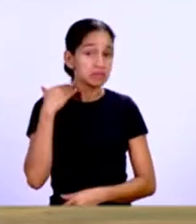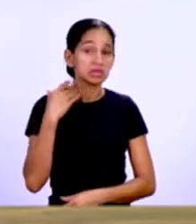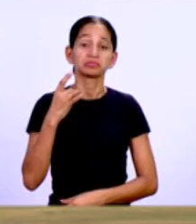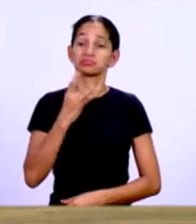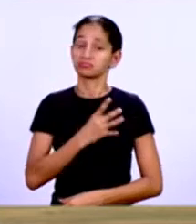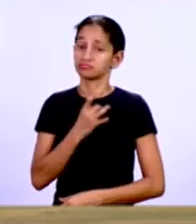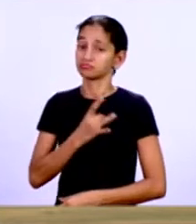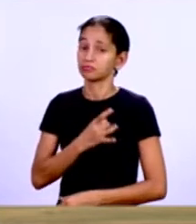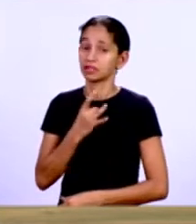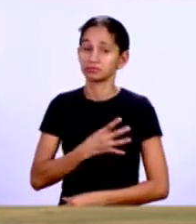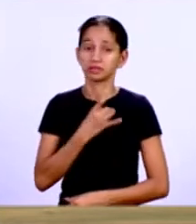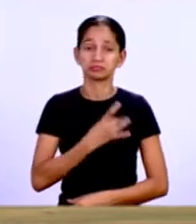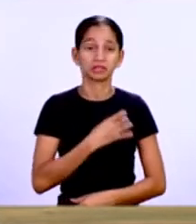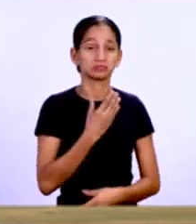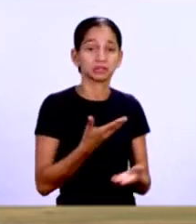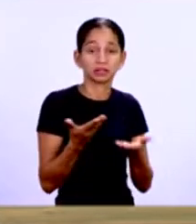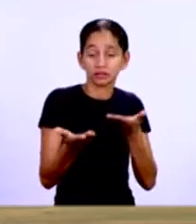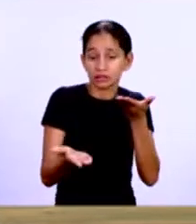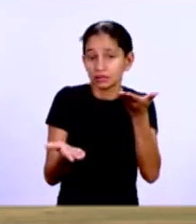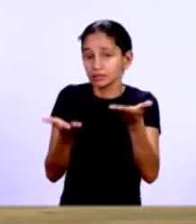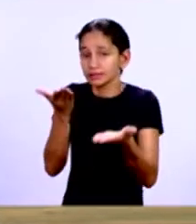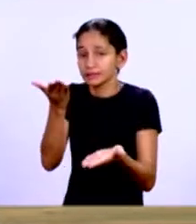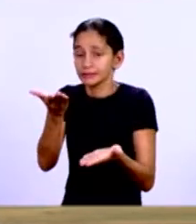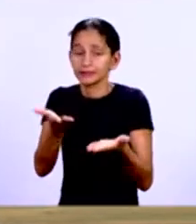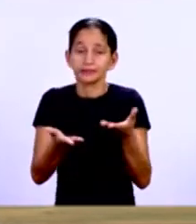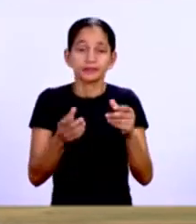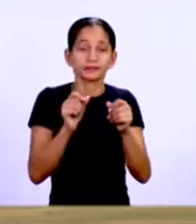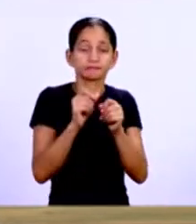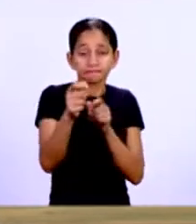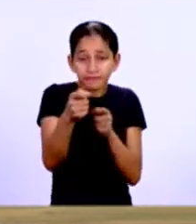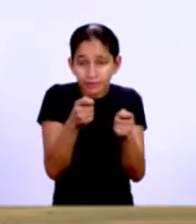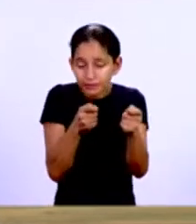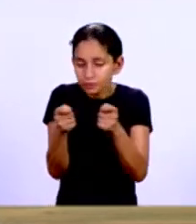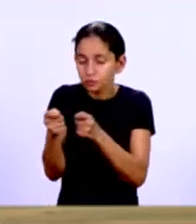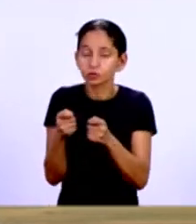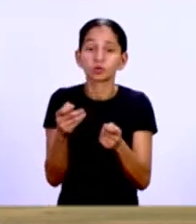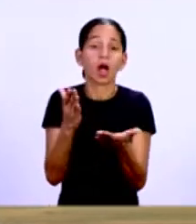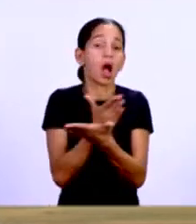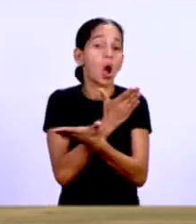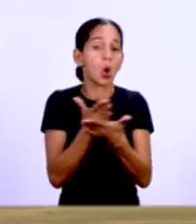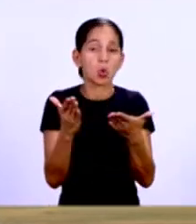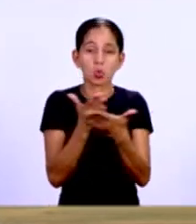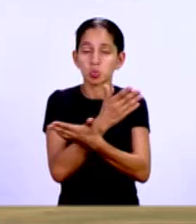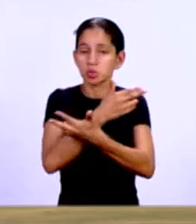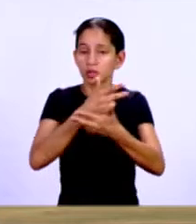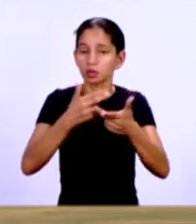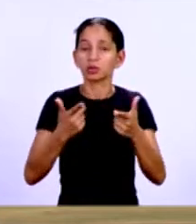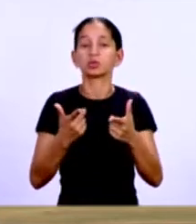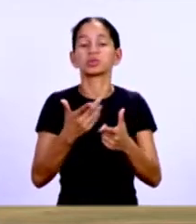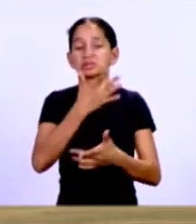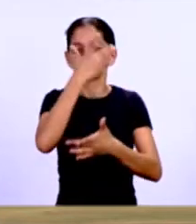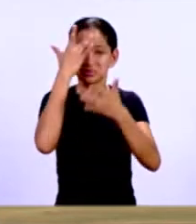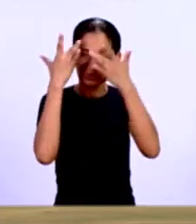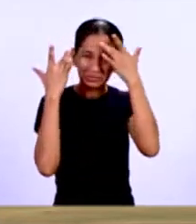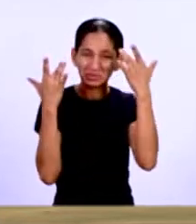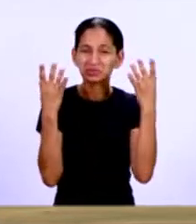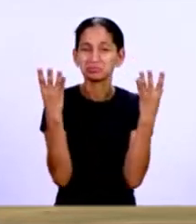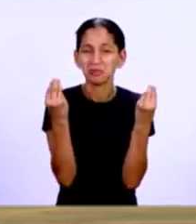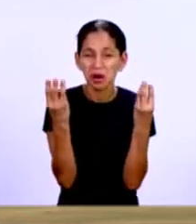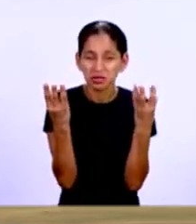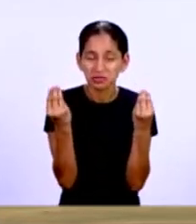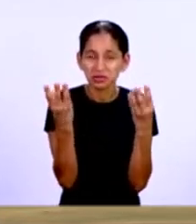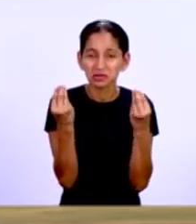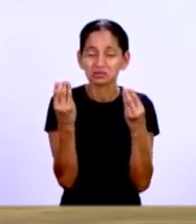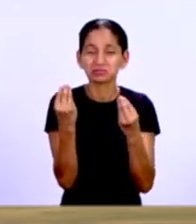cenário econômico não está muito bom, que é provável que eles tenham algum certo aumento de inadimplência, ou seja, eles veem que o cenário está